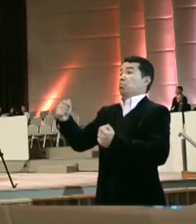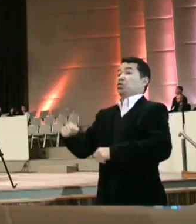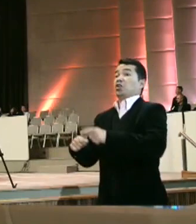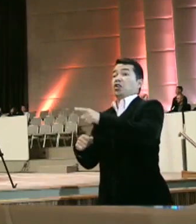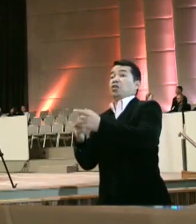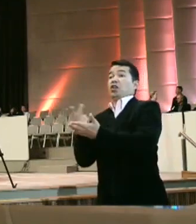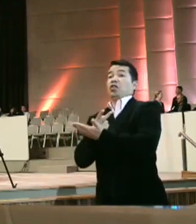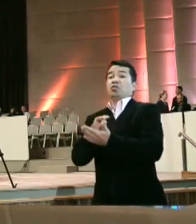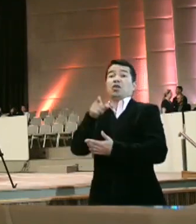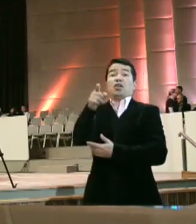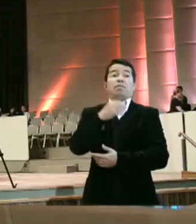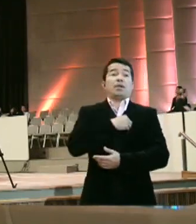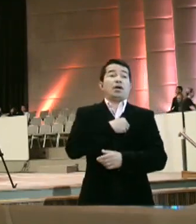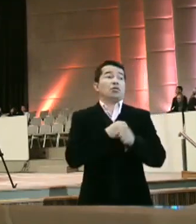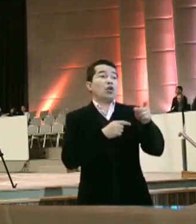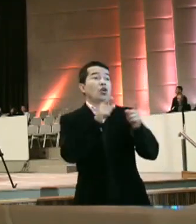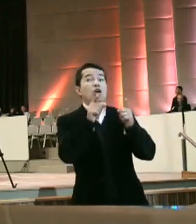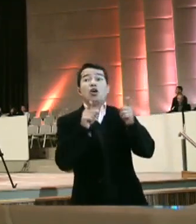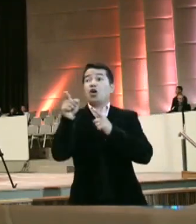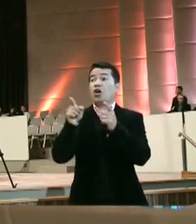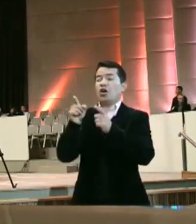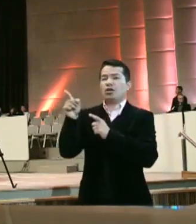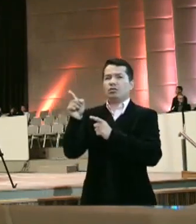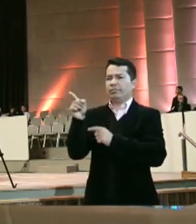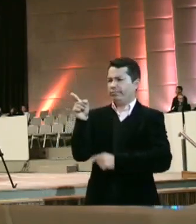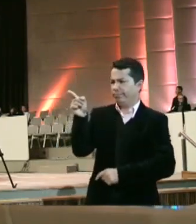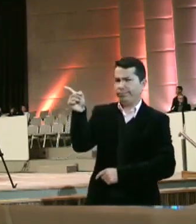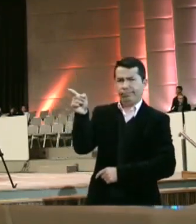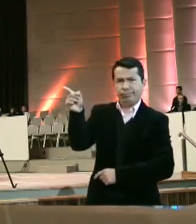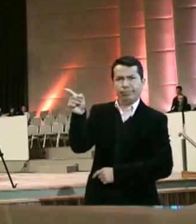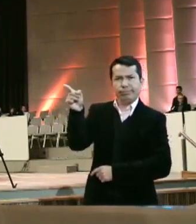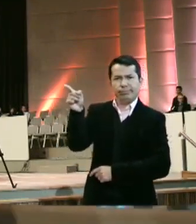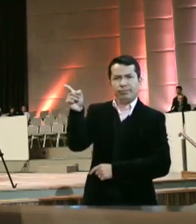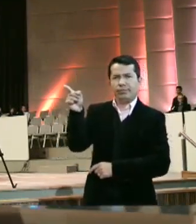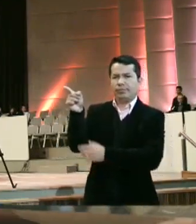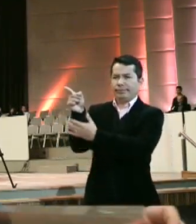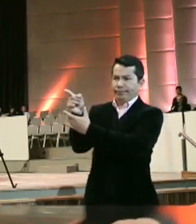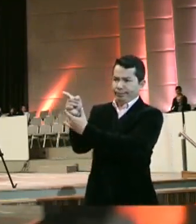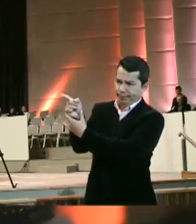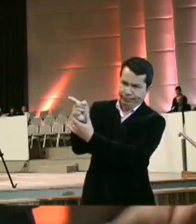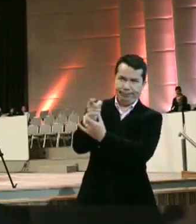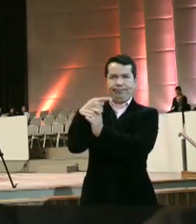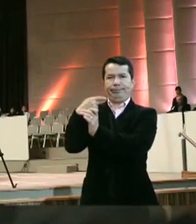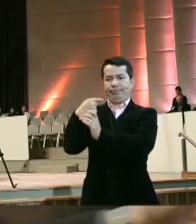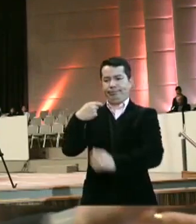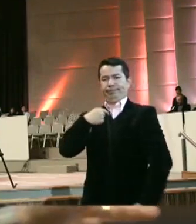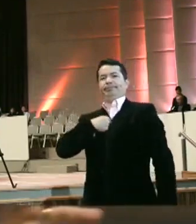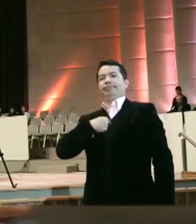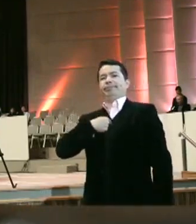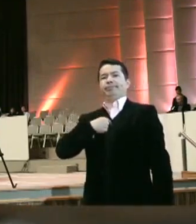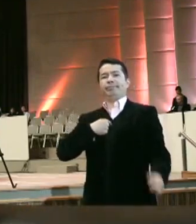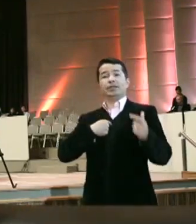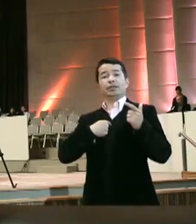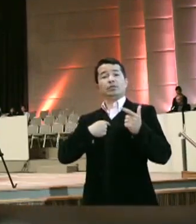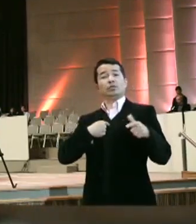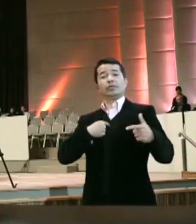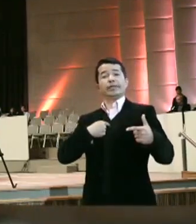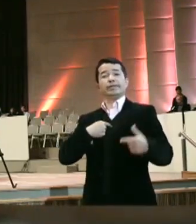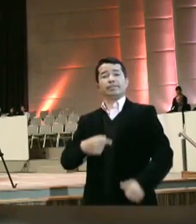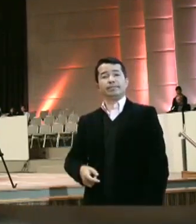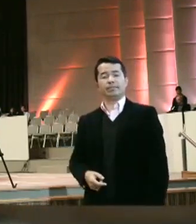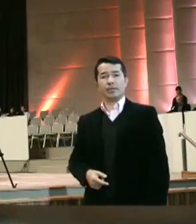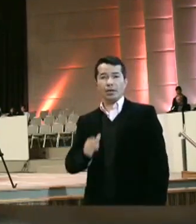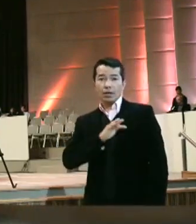próprias necessidades espirituais. E o que eles não percebiam, por causa da sua extrema